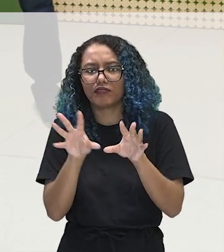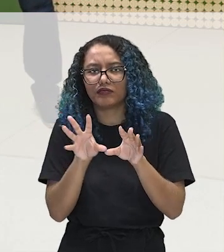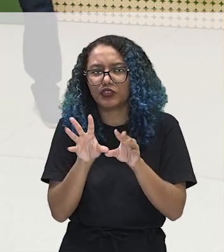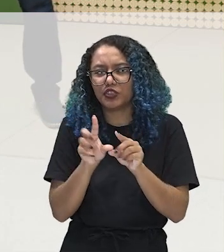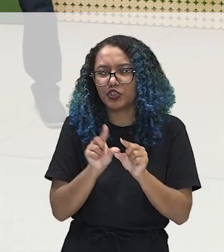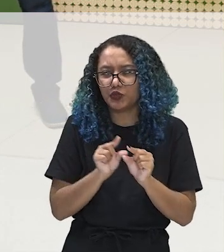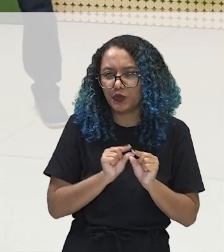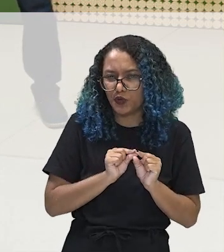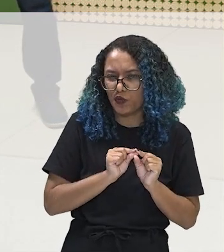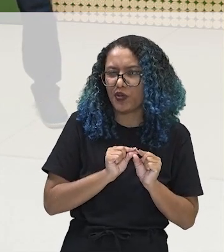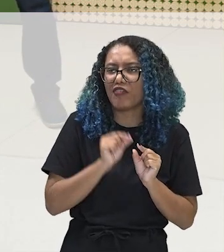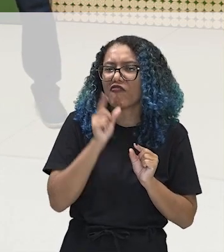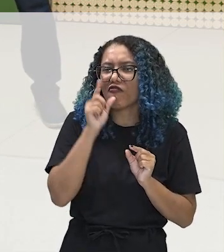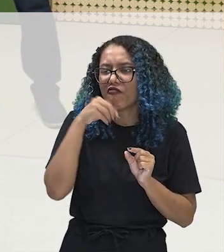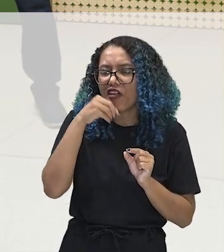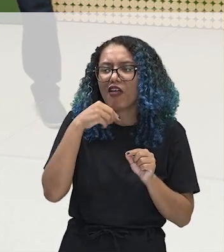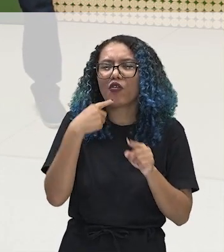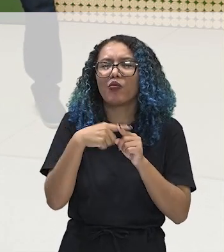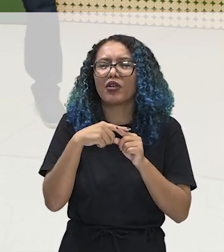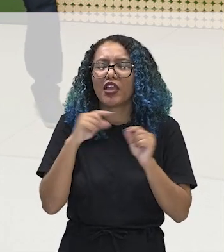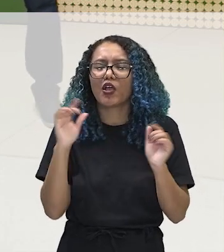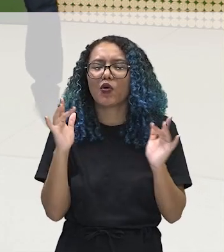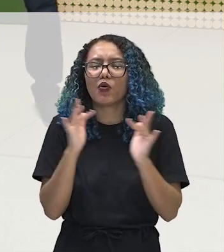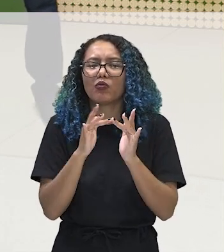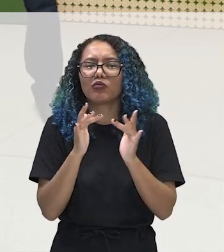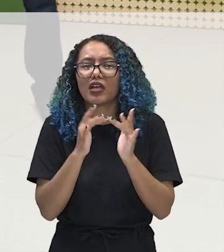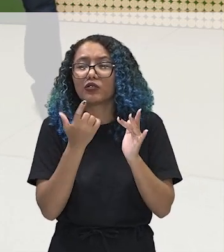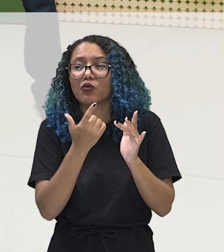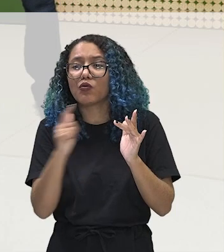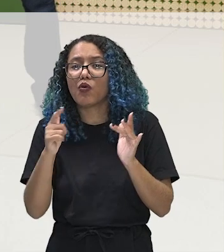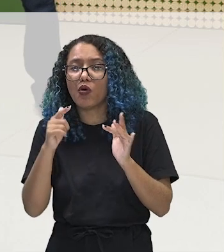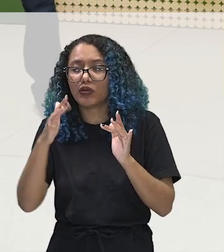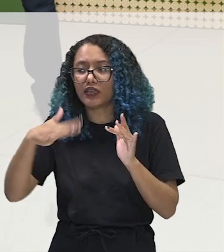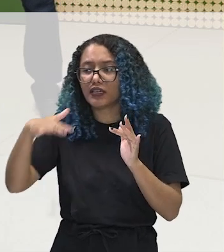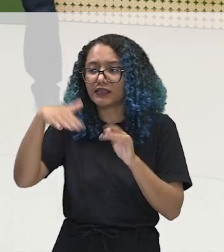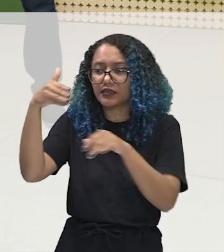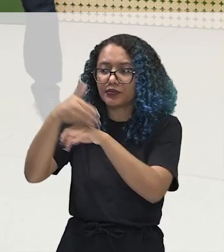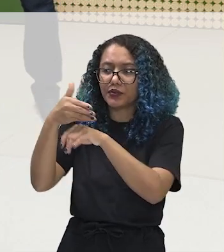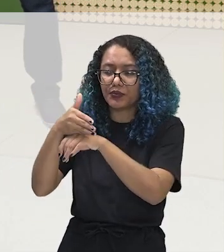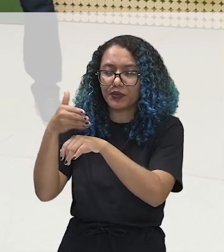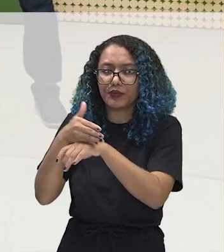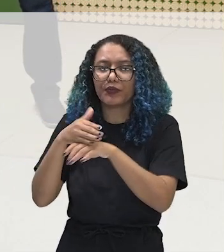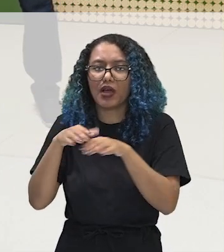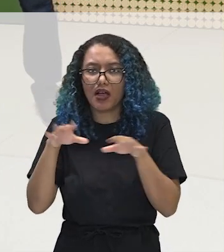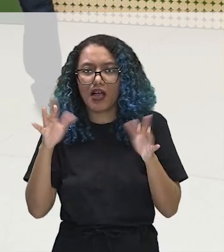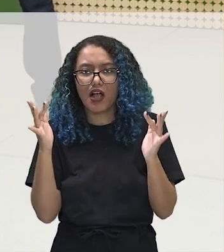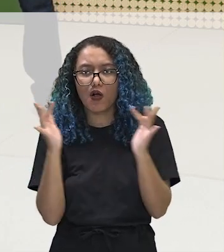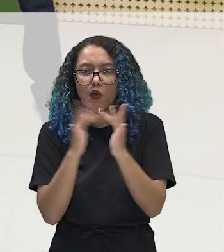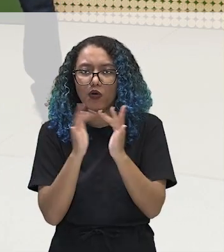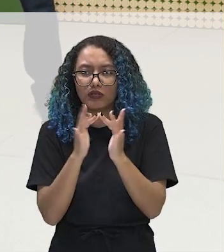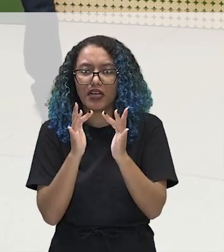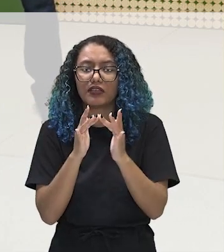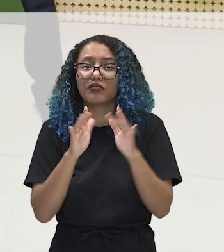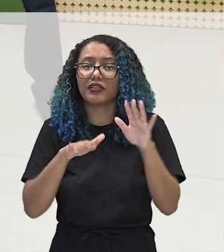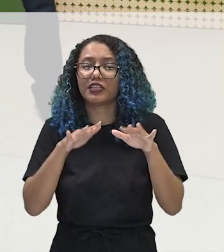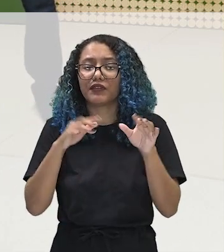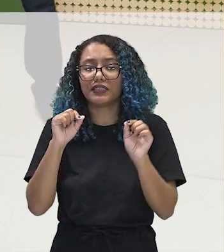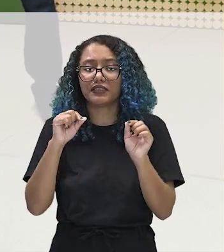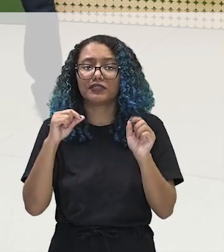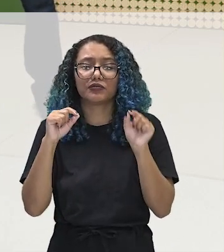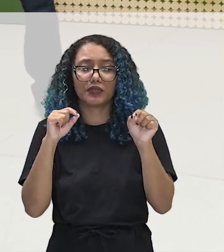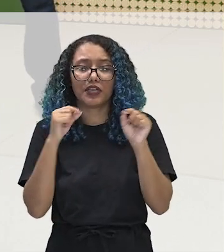essa frequência coincide com outras frequências da natureza. E por isso esse sinal muitas vezes é